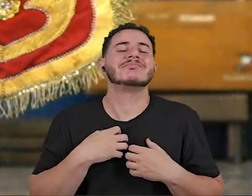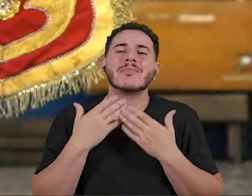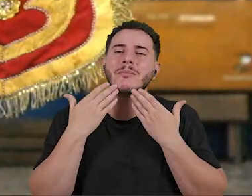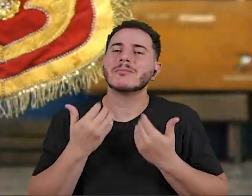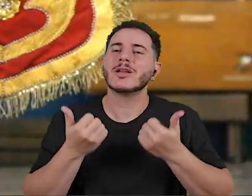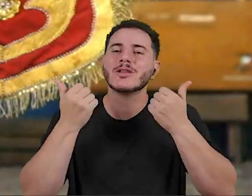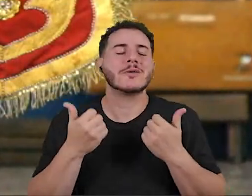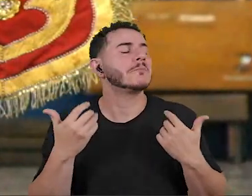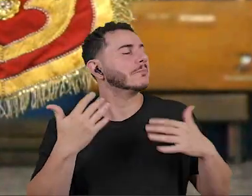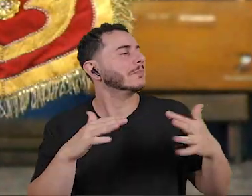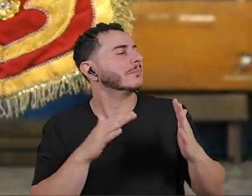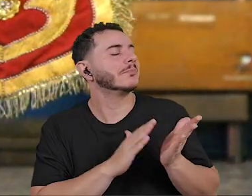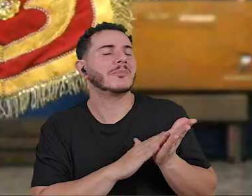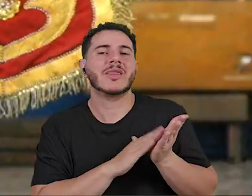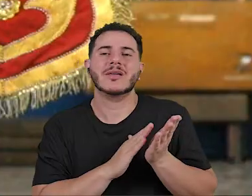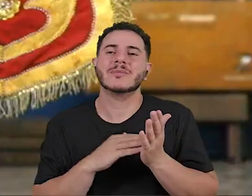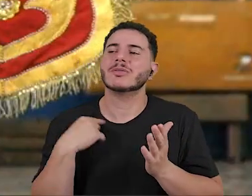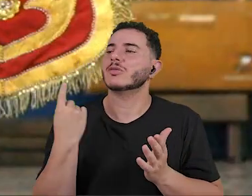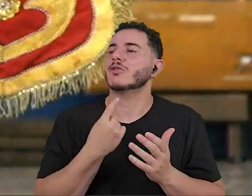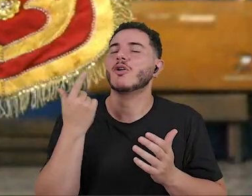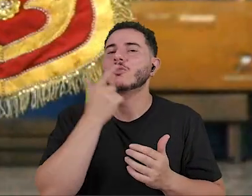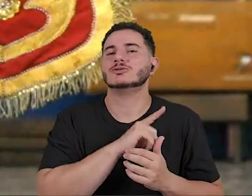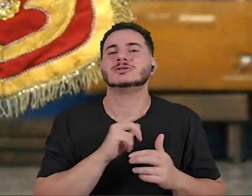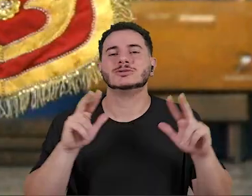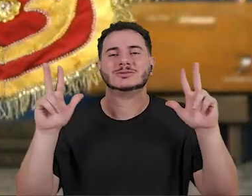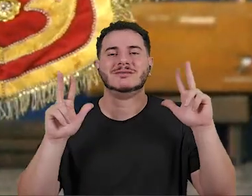tá? Não sei se eu me respondi bem.